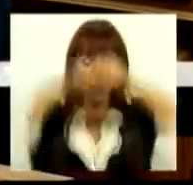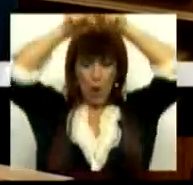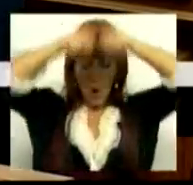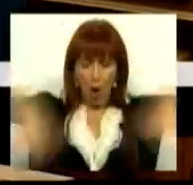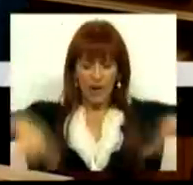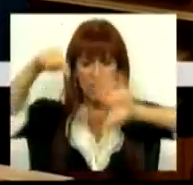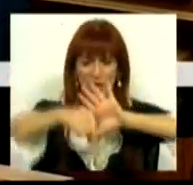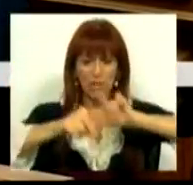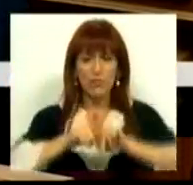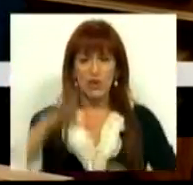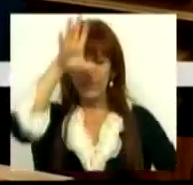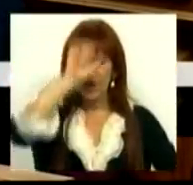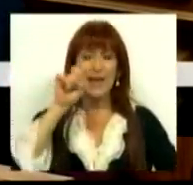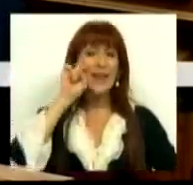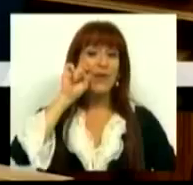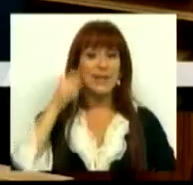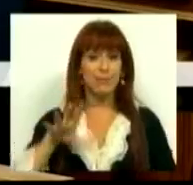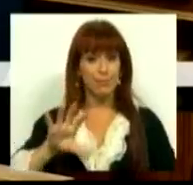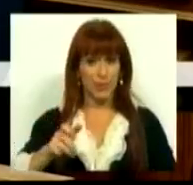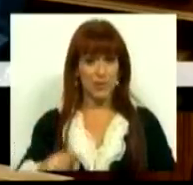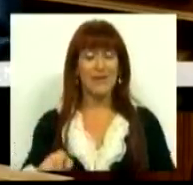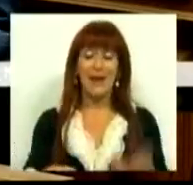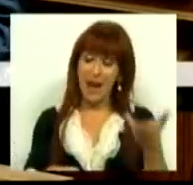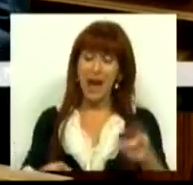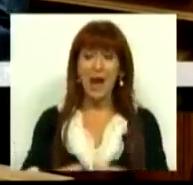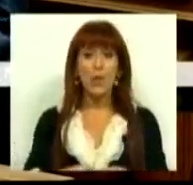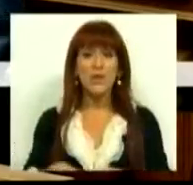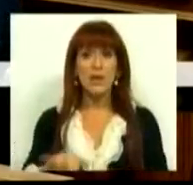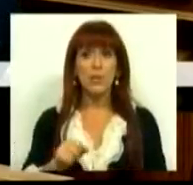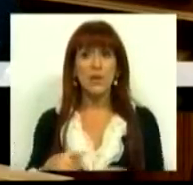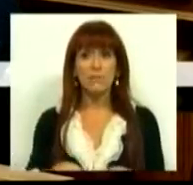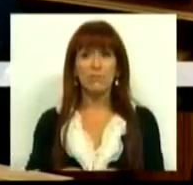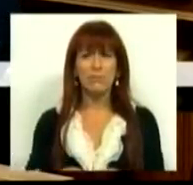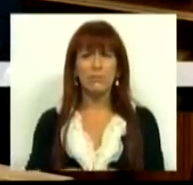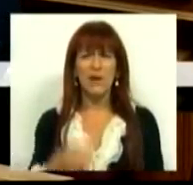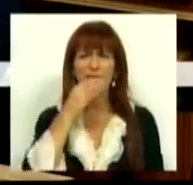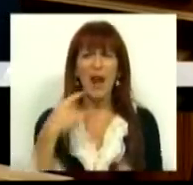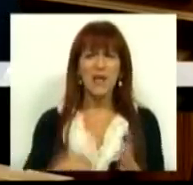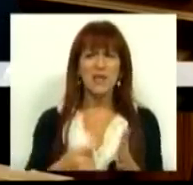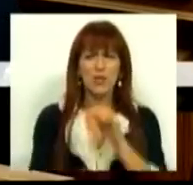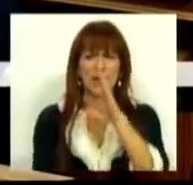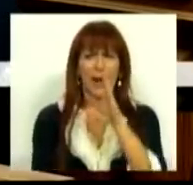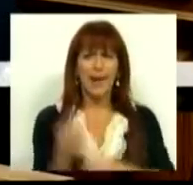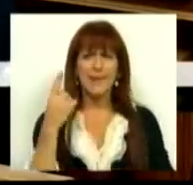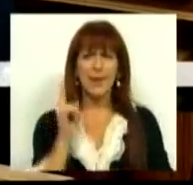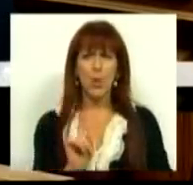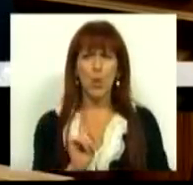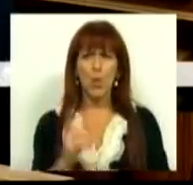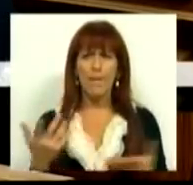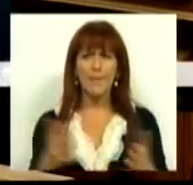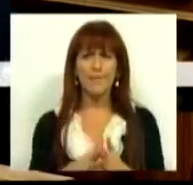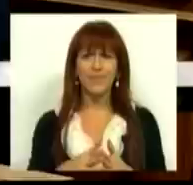orgânicas internas do Ministério da Defesa Nacional. Portanto, essa legislação, de uma maneira geral, refere à necessidade da criação